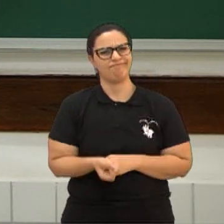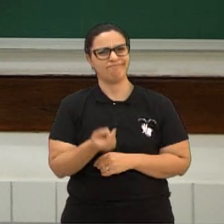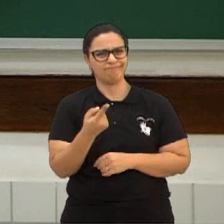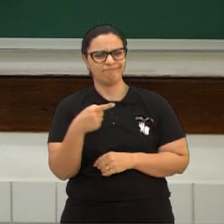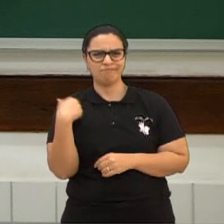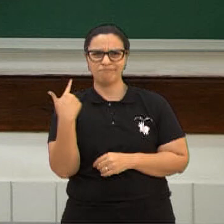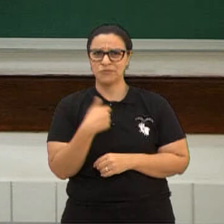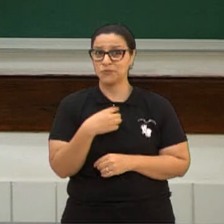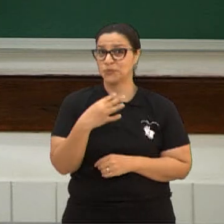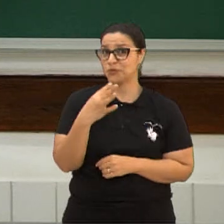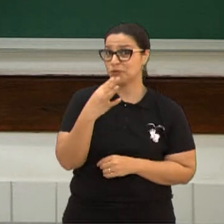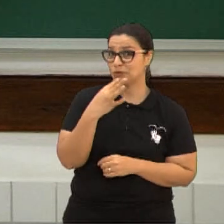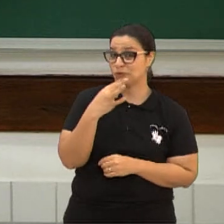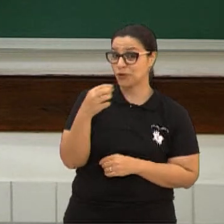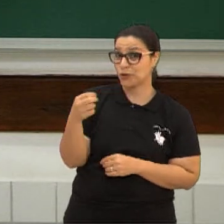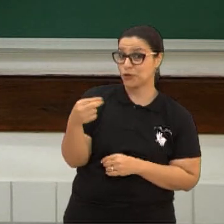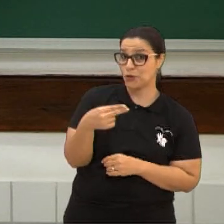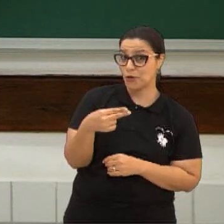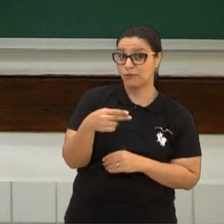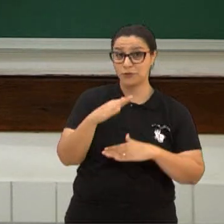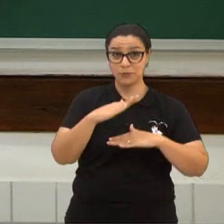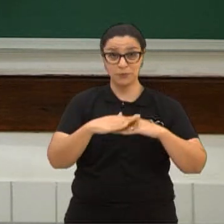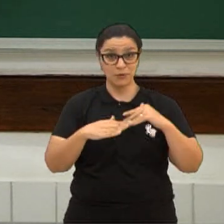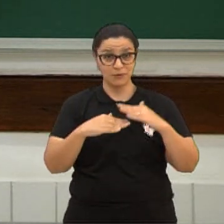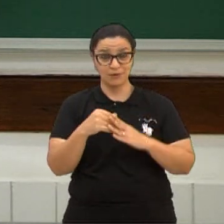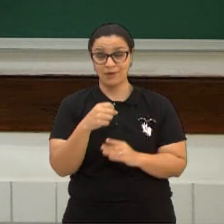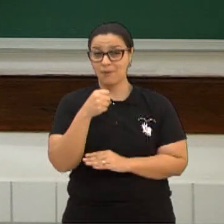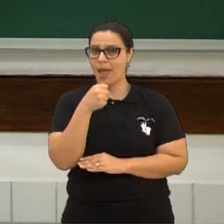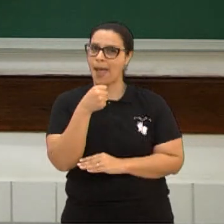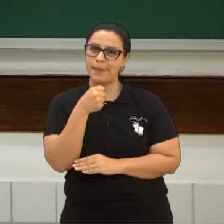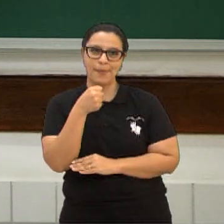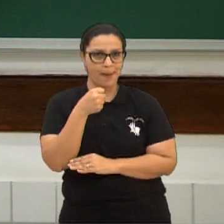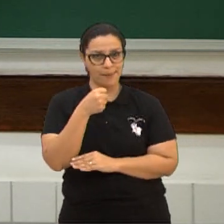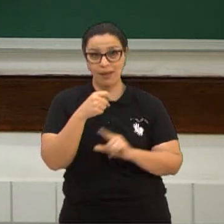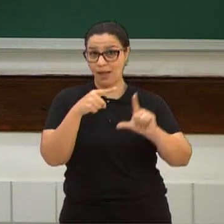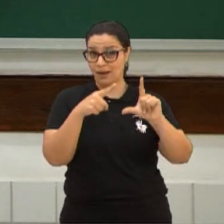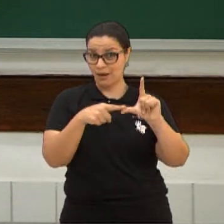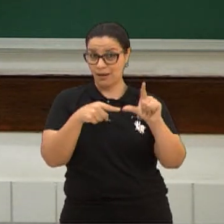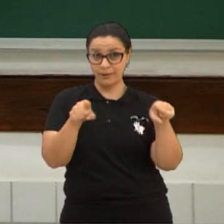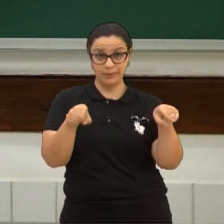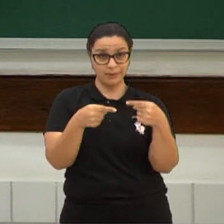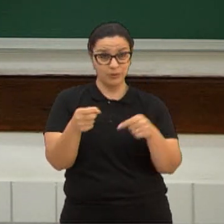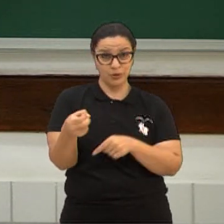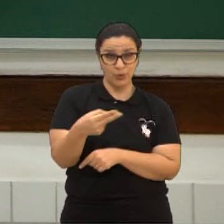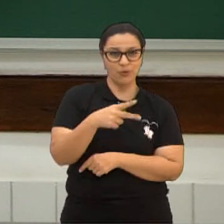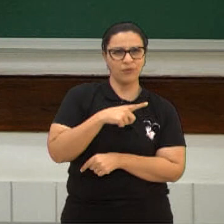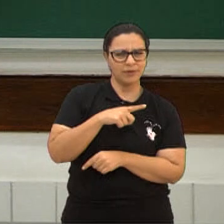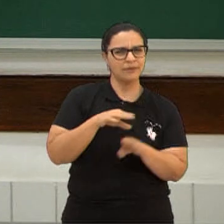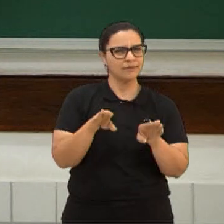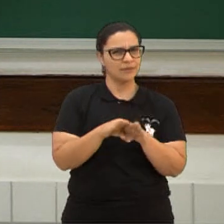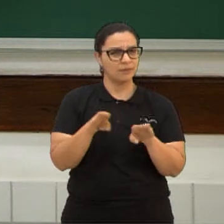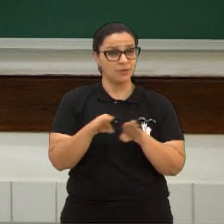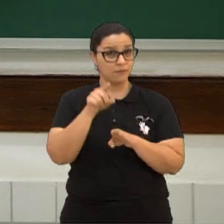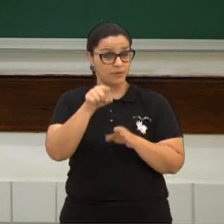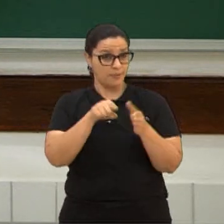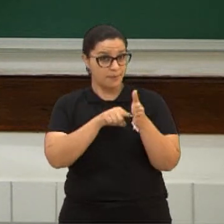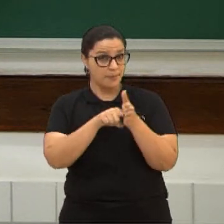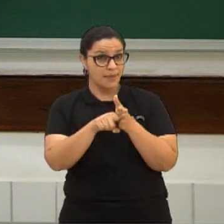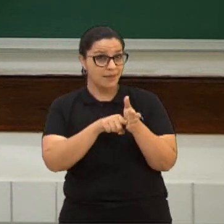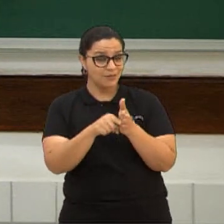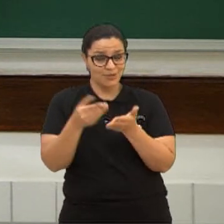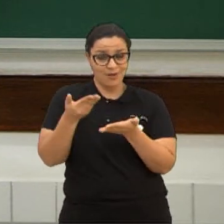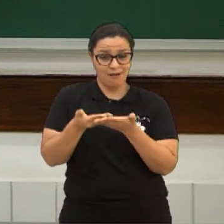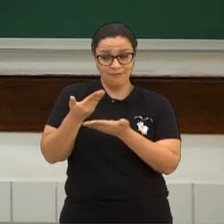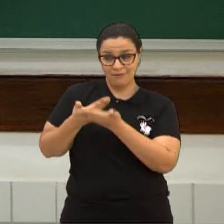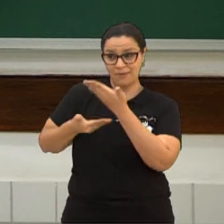que vamos conhecer novos cantores? Vamos ter letrinhas novas? Você pesquisou da